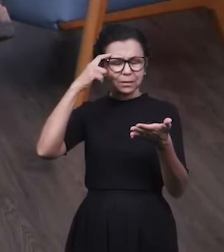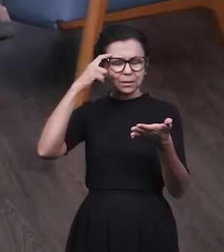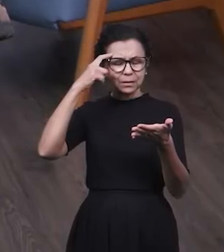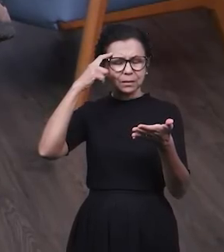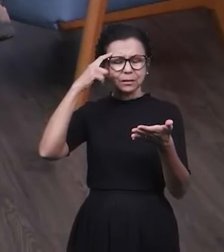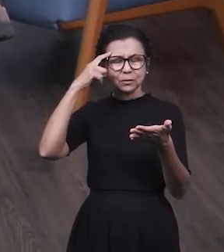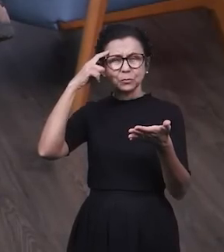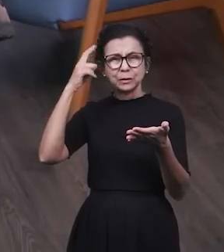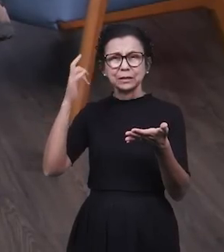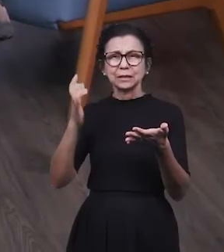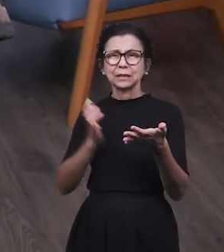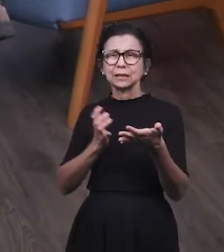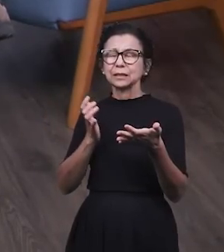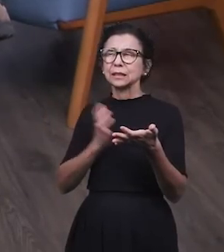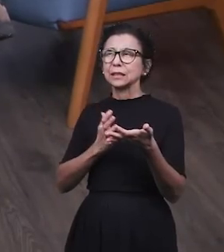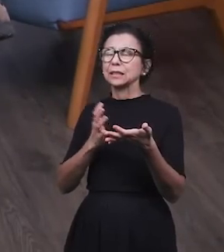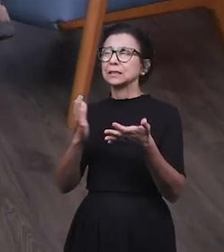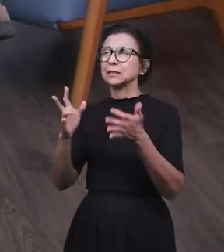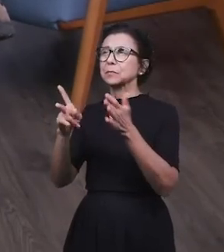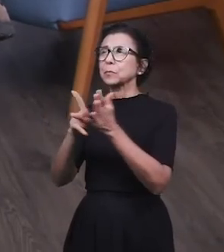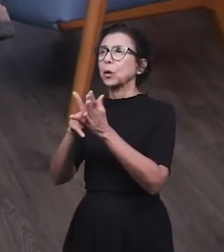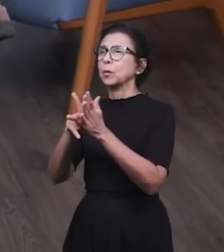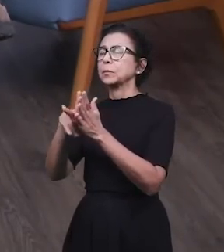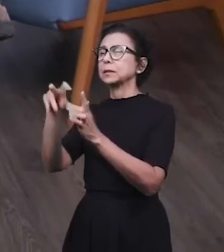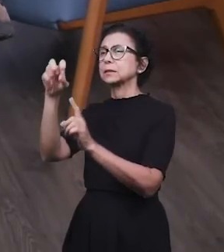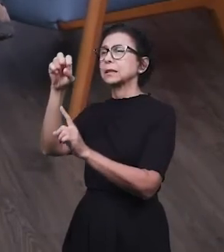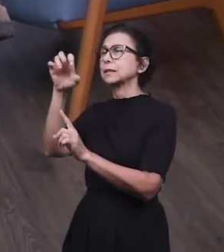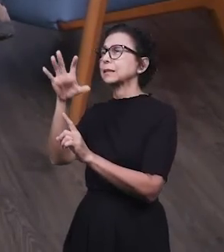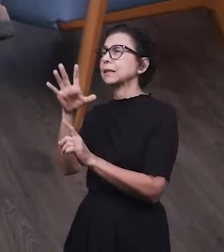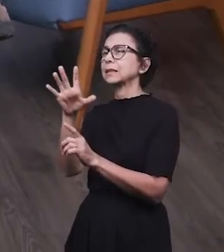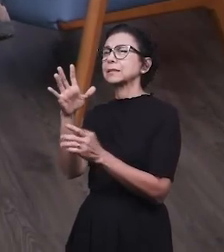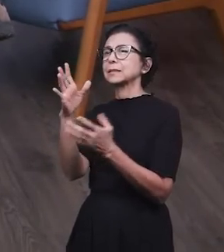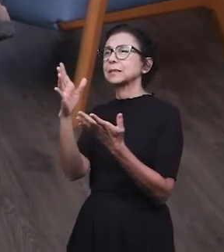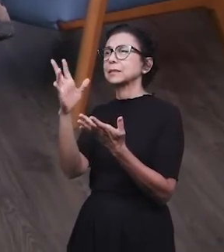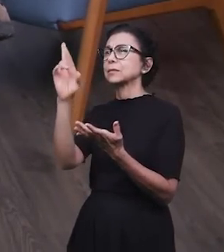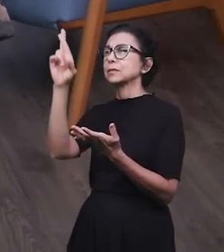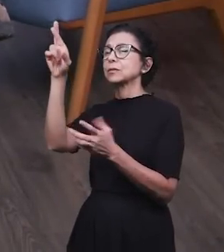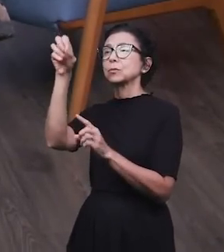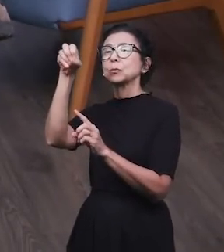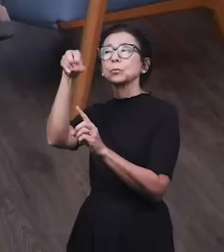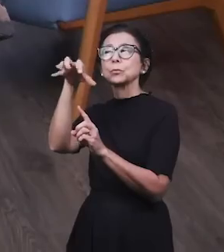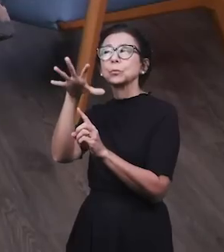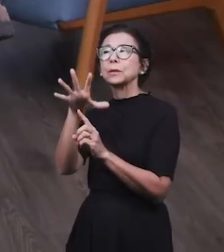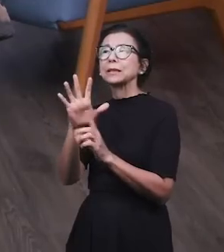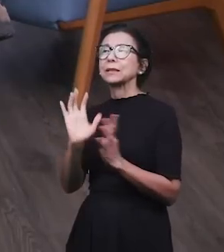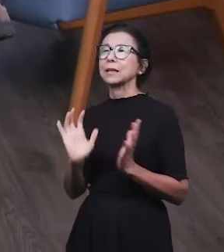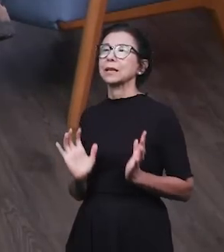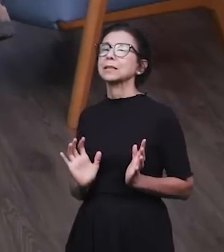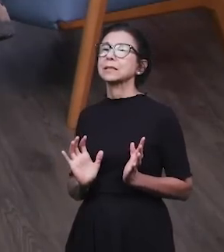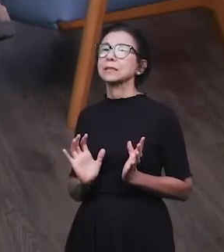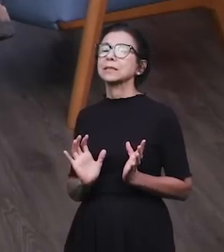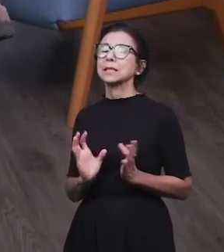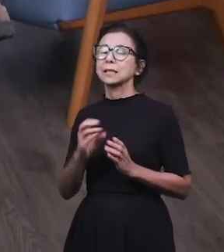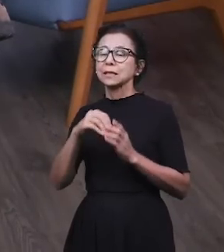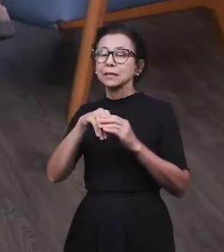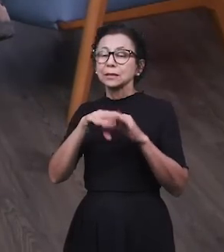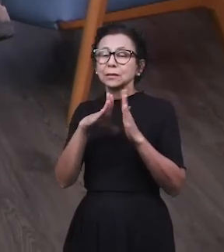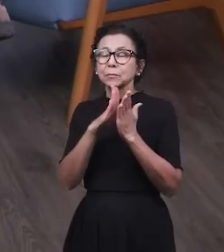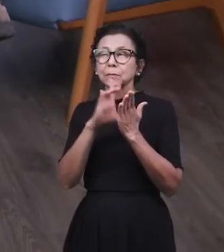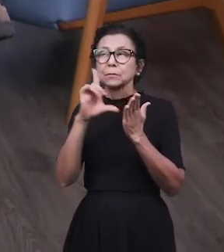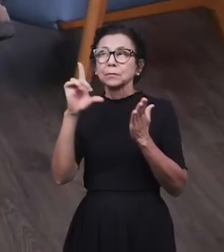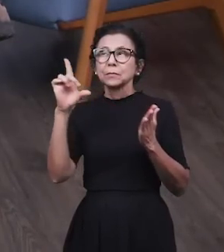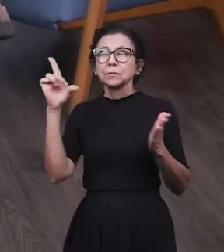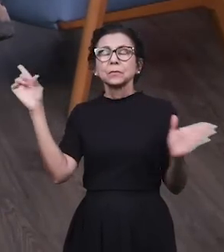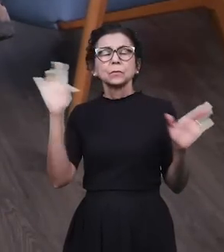segundo as riquezas da sua graça. Glória a Deus. Então, a graça de Deus, dentro dela, do contexto